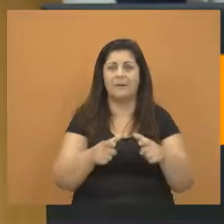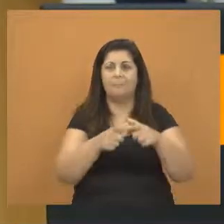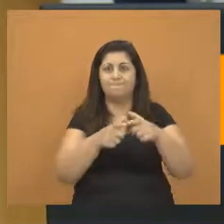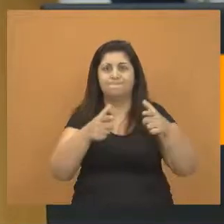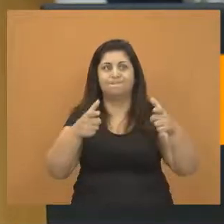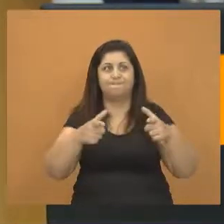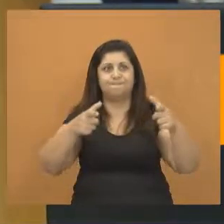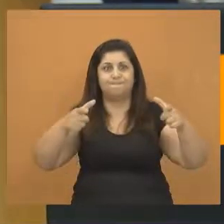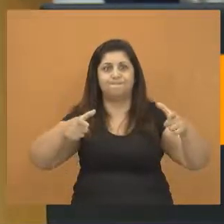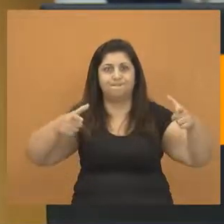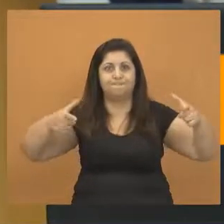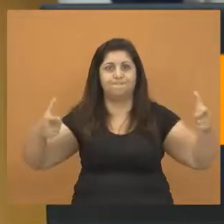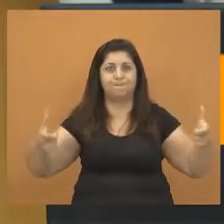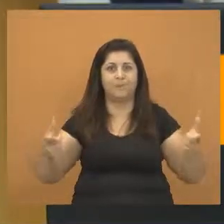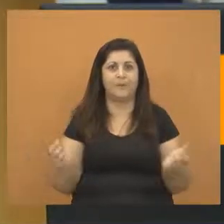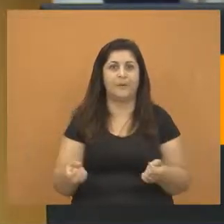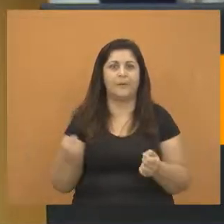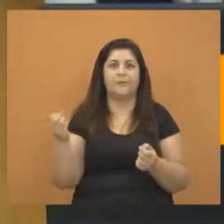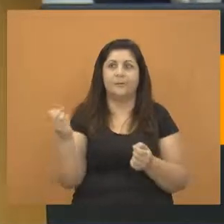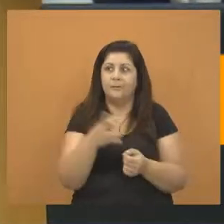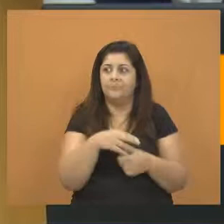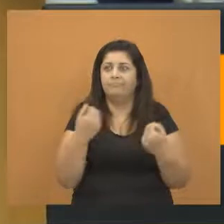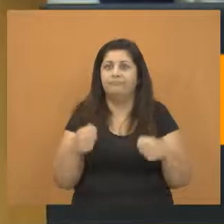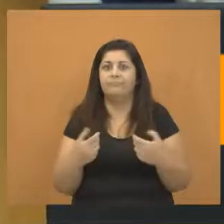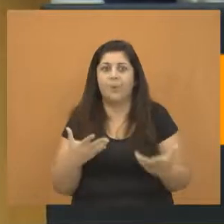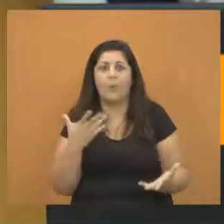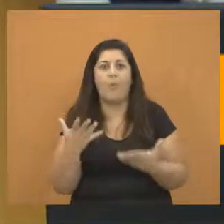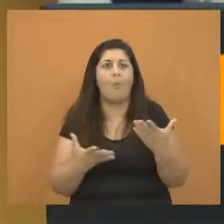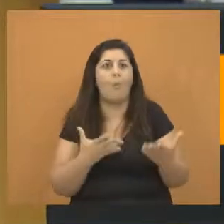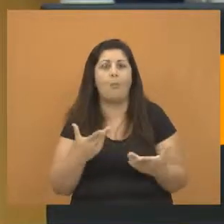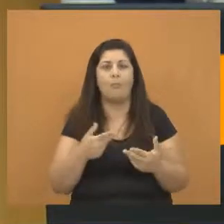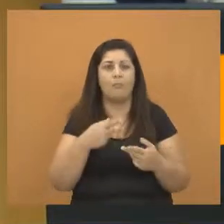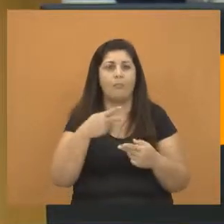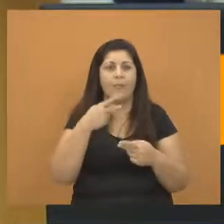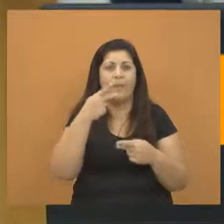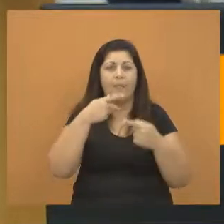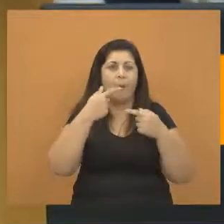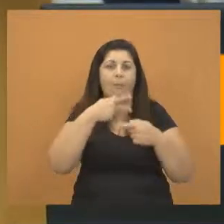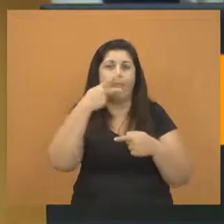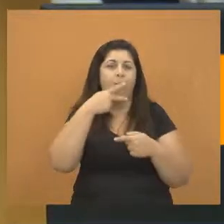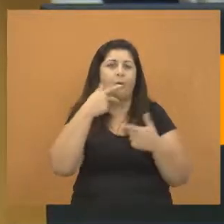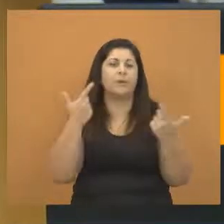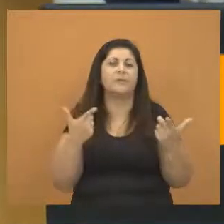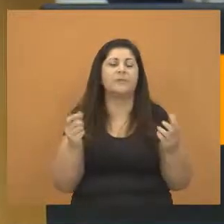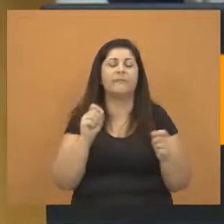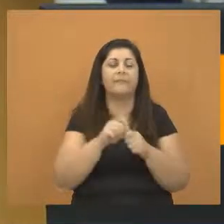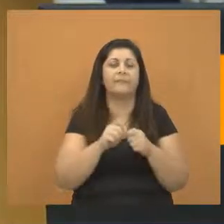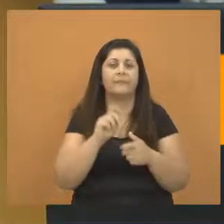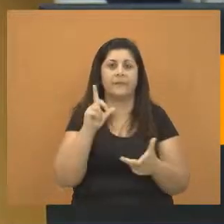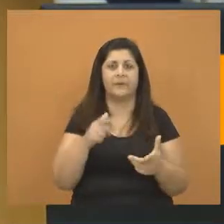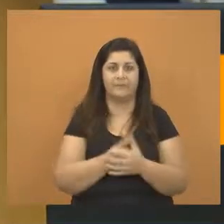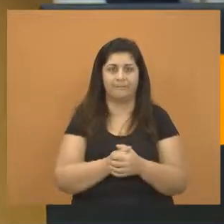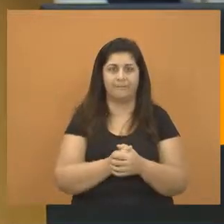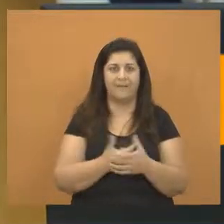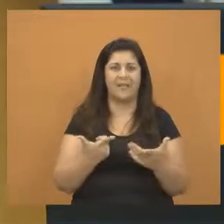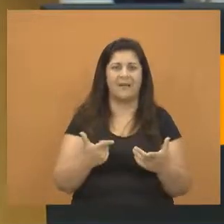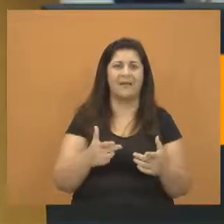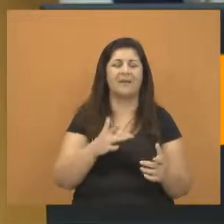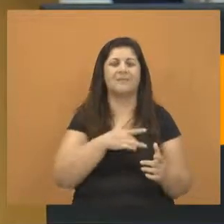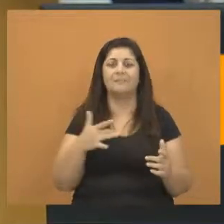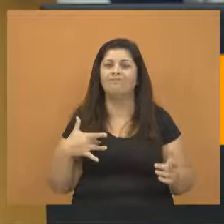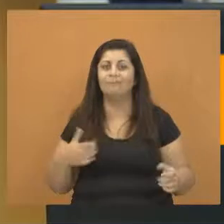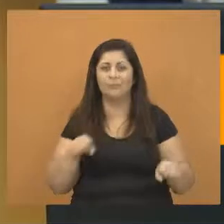vai gerando novas demandas para a política pública do município, principalmente na questão da saúde, na questão da